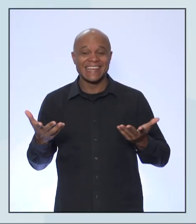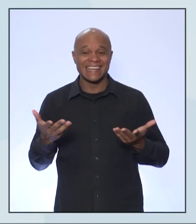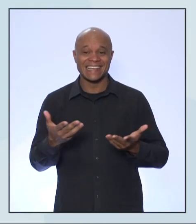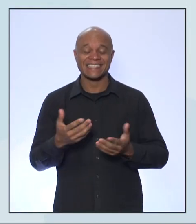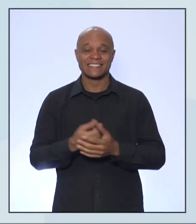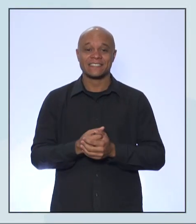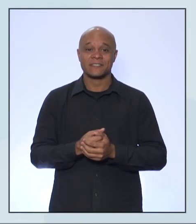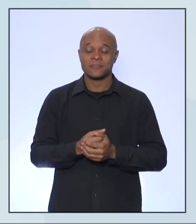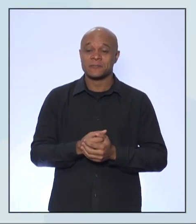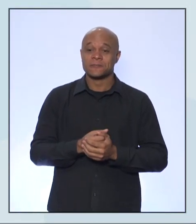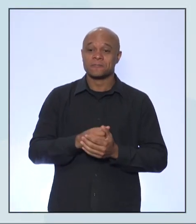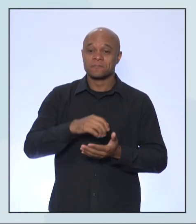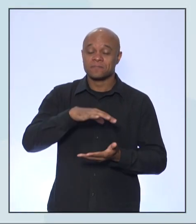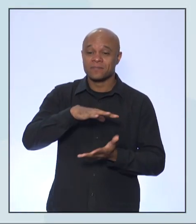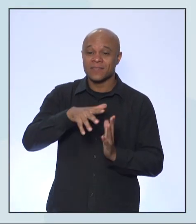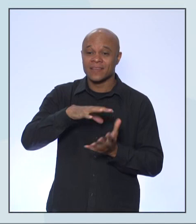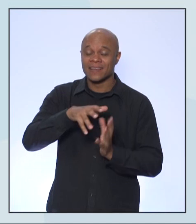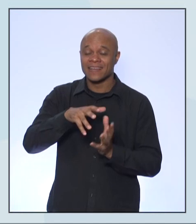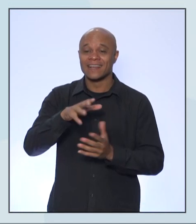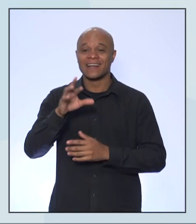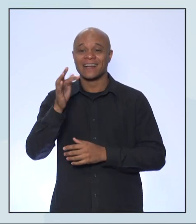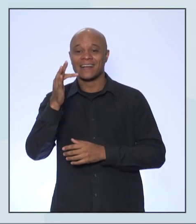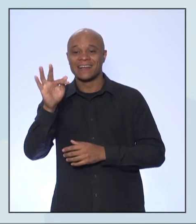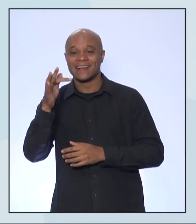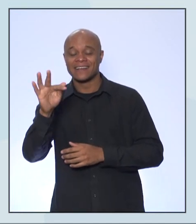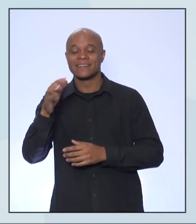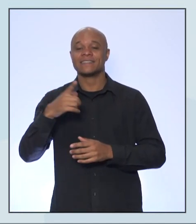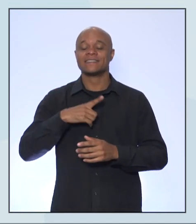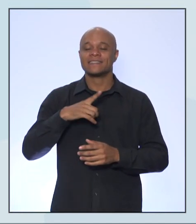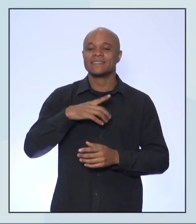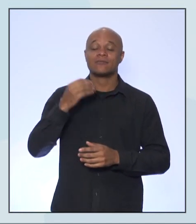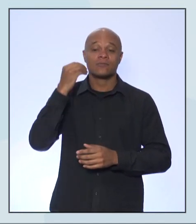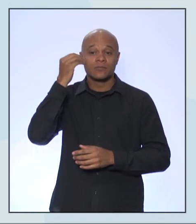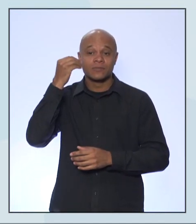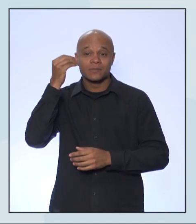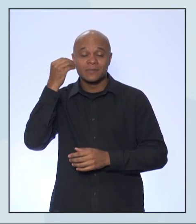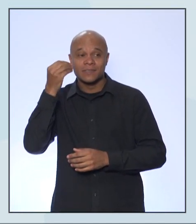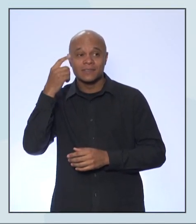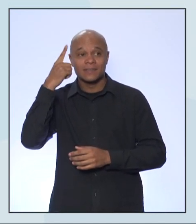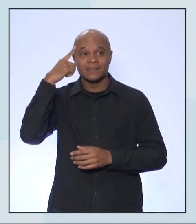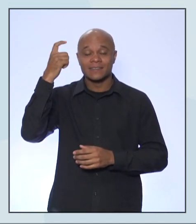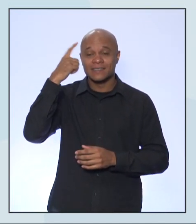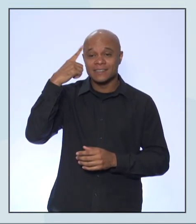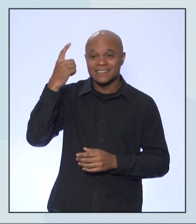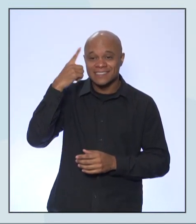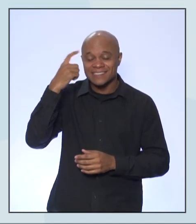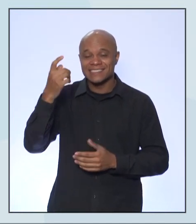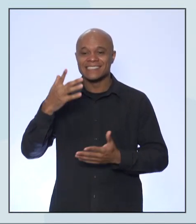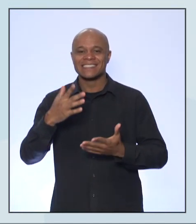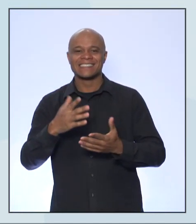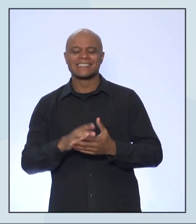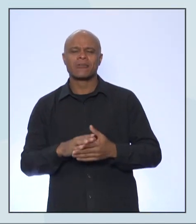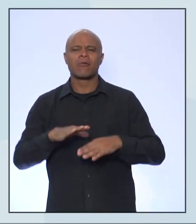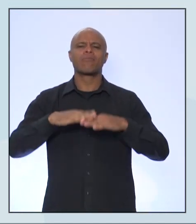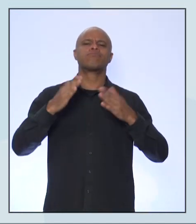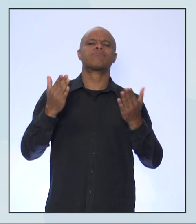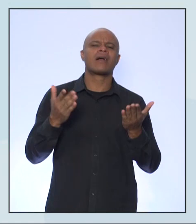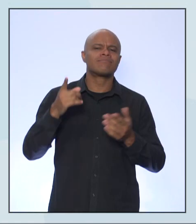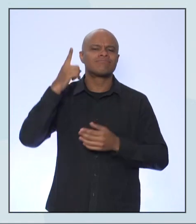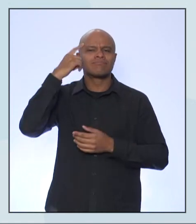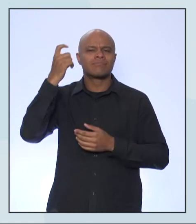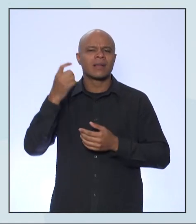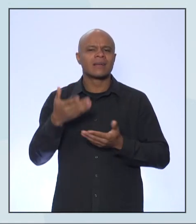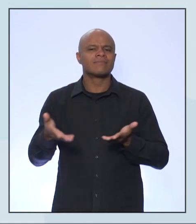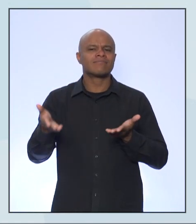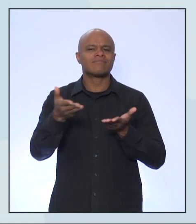na Revolução Francesa que nós temos, de fato, a experimentação das ideias iluministas. Quais são as ideias iluministas?